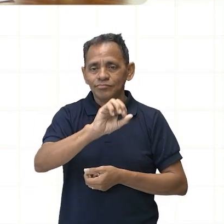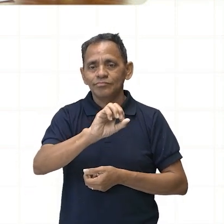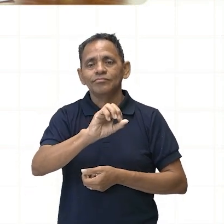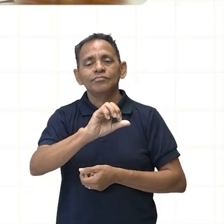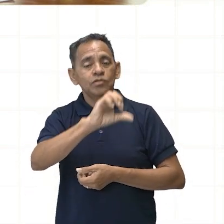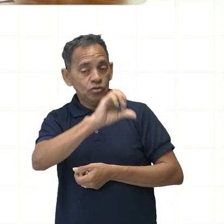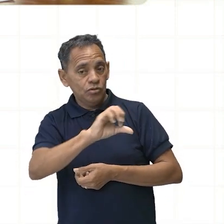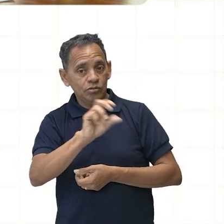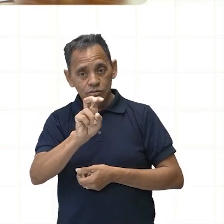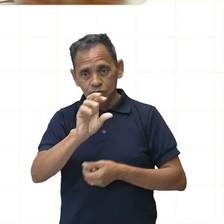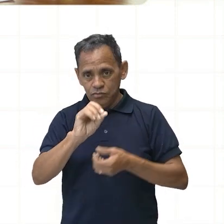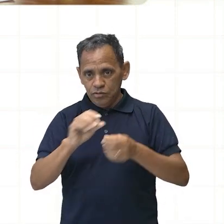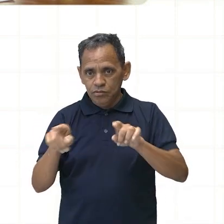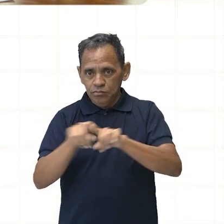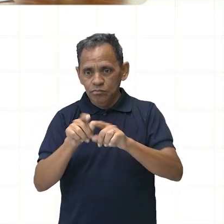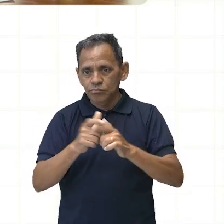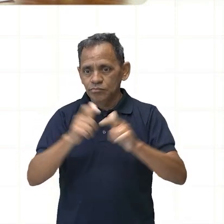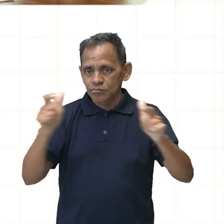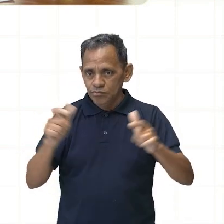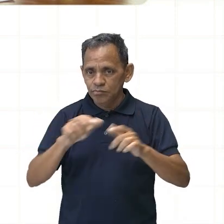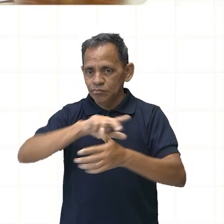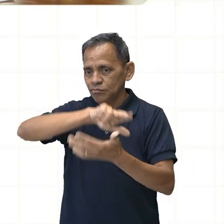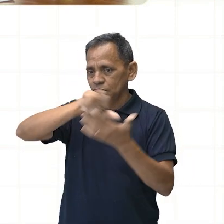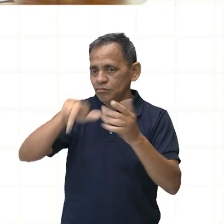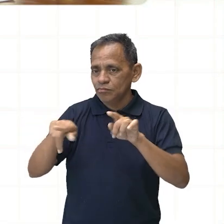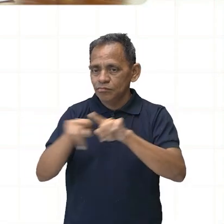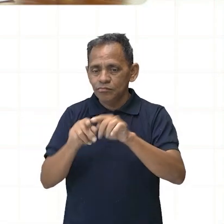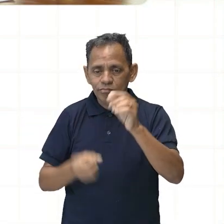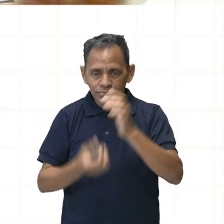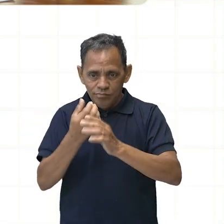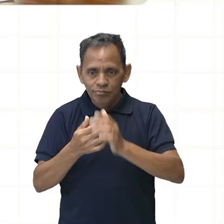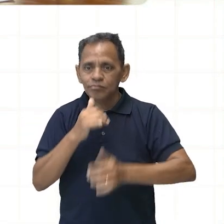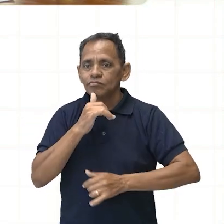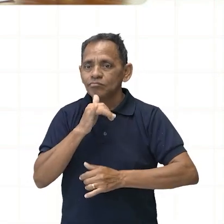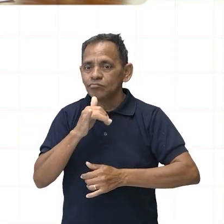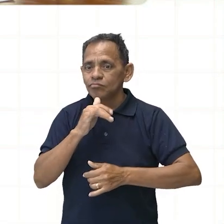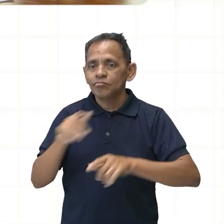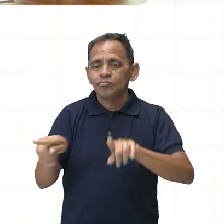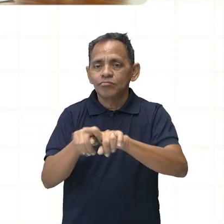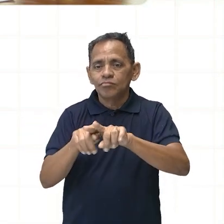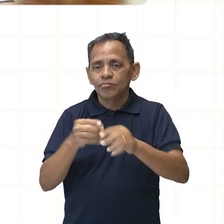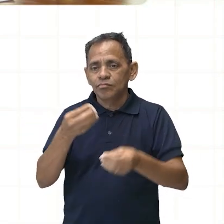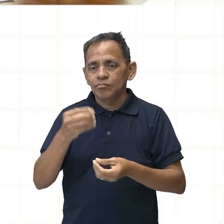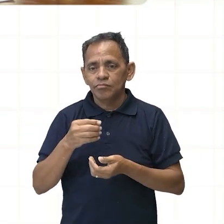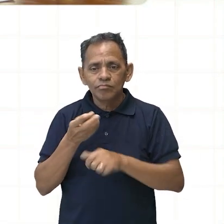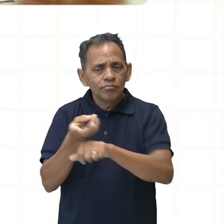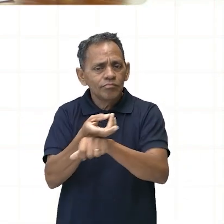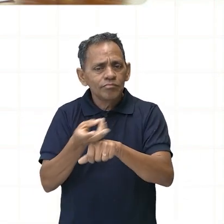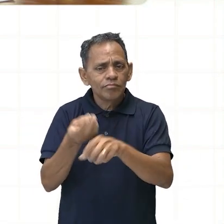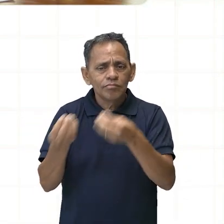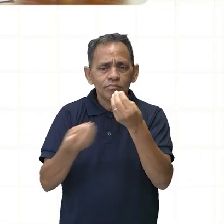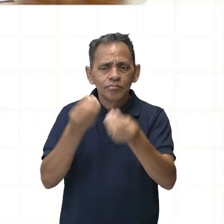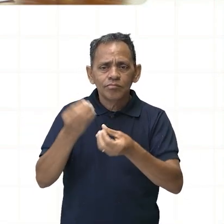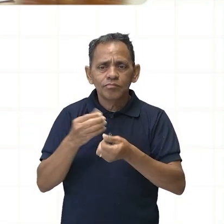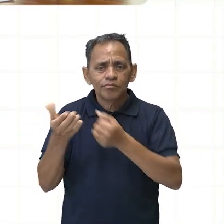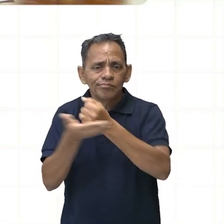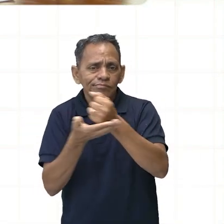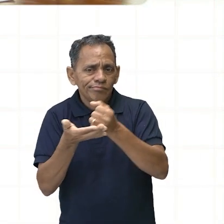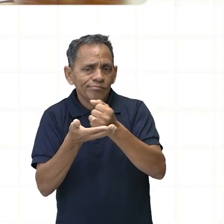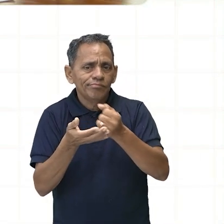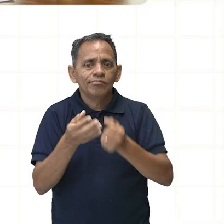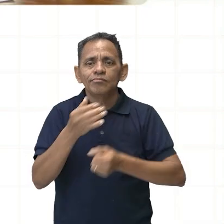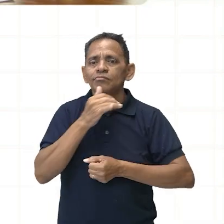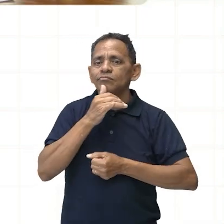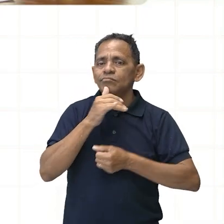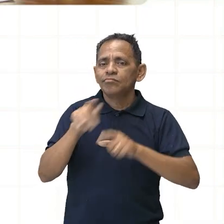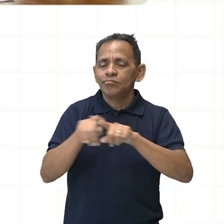certo? Ampliação e diversificação da geração de energia, a gente sempre busca ali fontes de energia para mover a